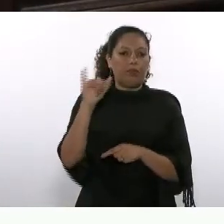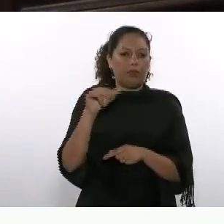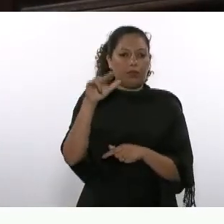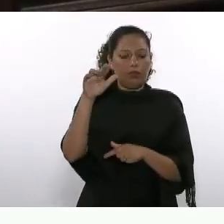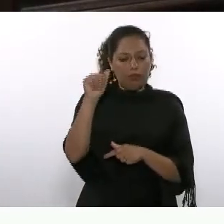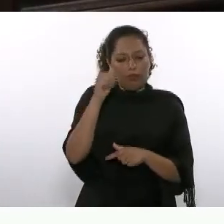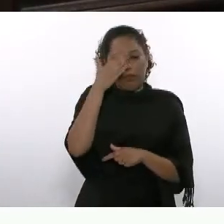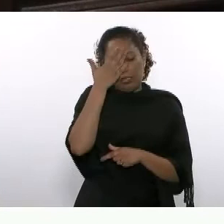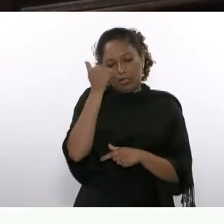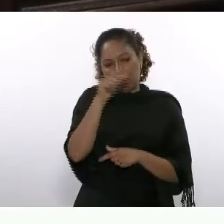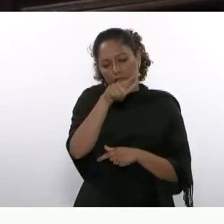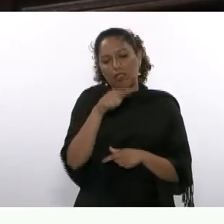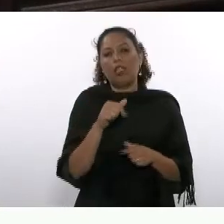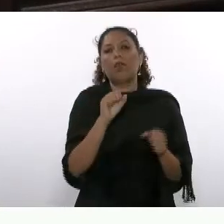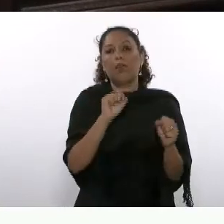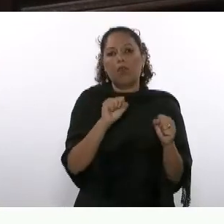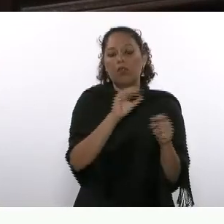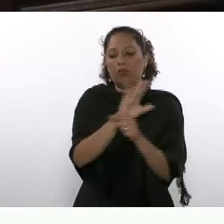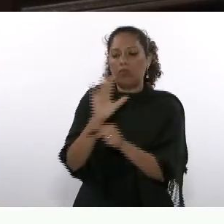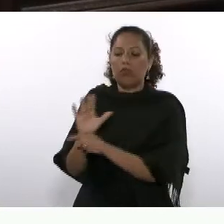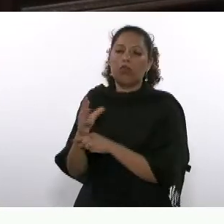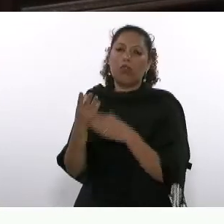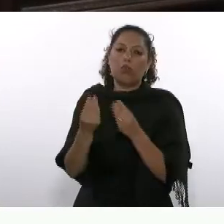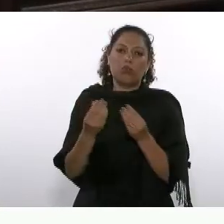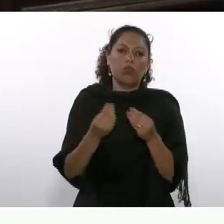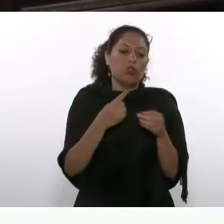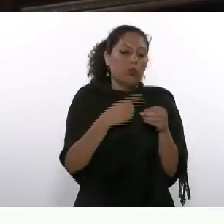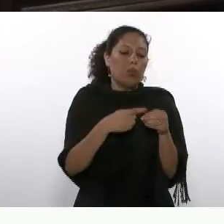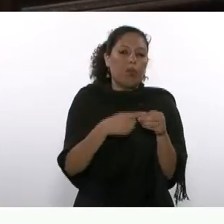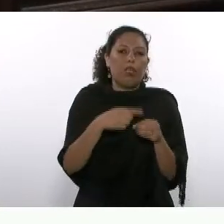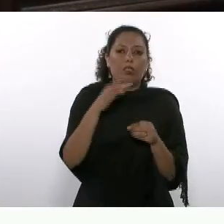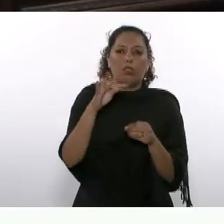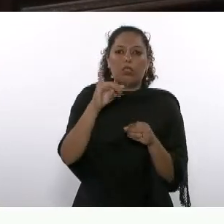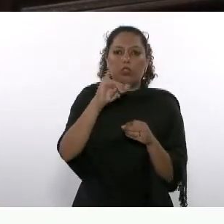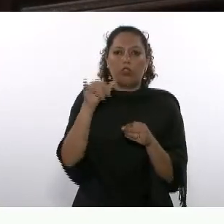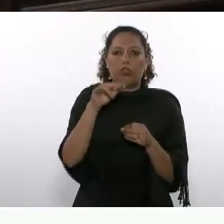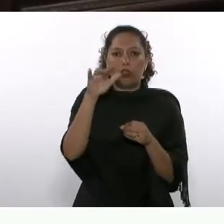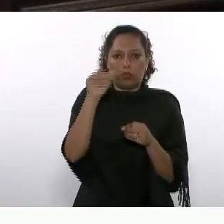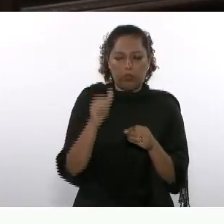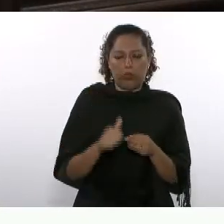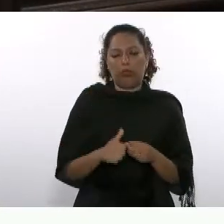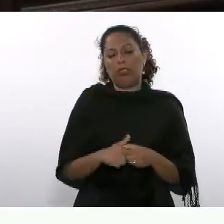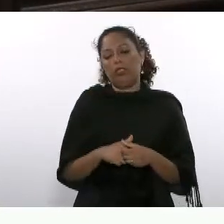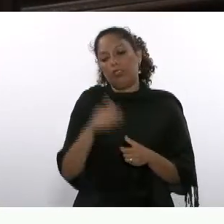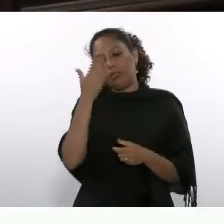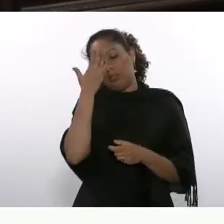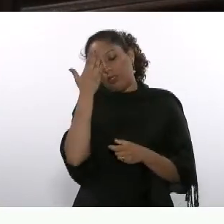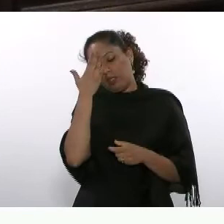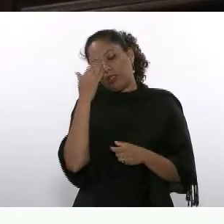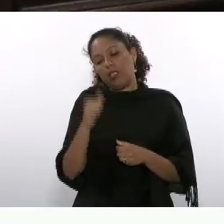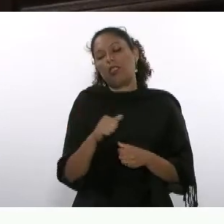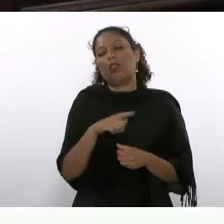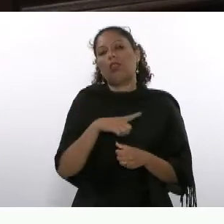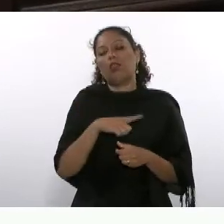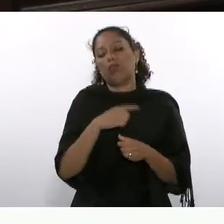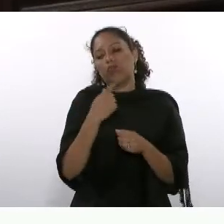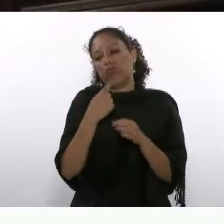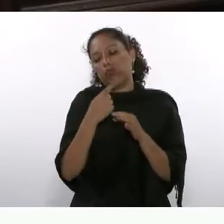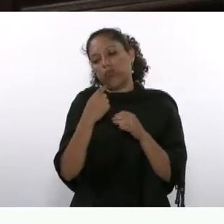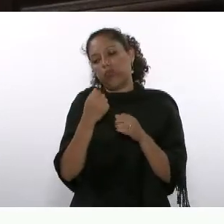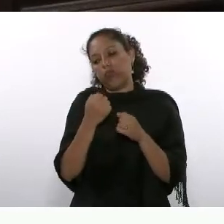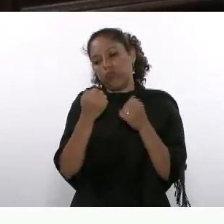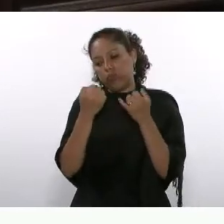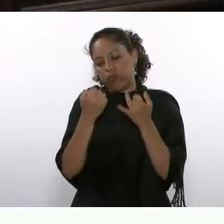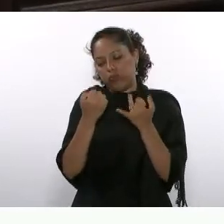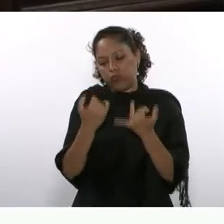carece. Né, o Maracanã pode ajudar muito. Então, assim, eu sei que as discussões acerca disso são inúmeras, a gente vai falar de tudo aqui,